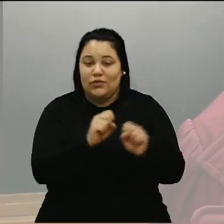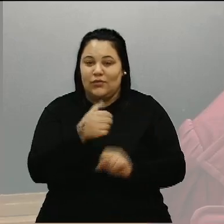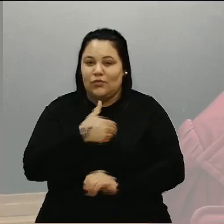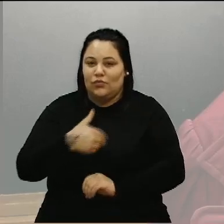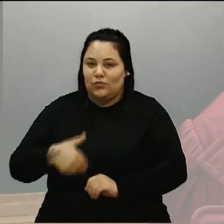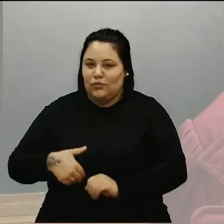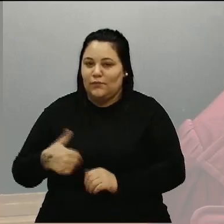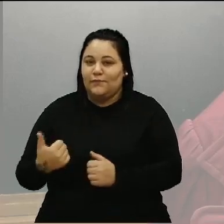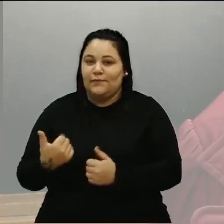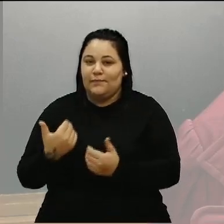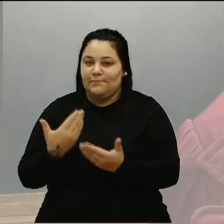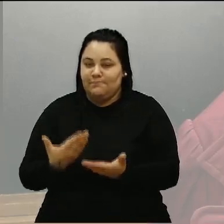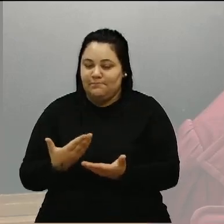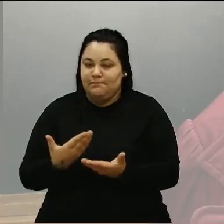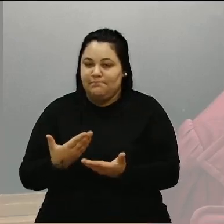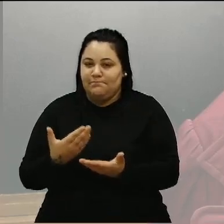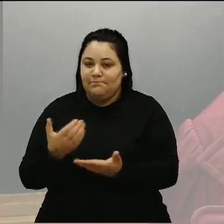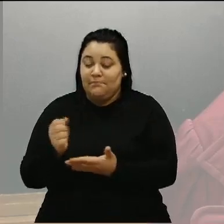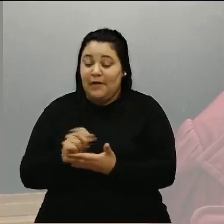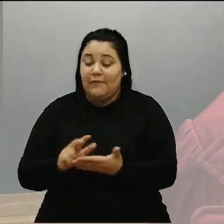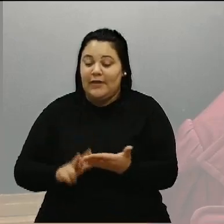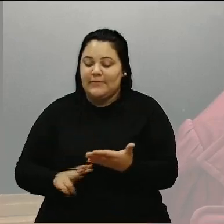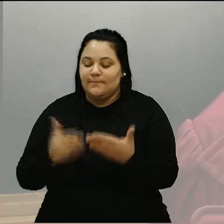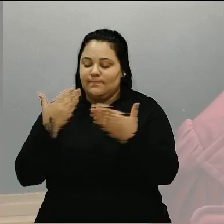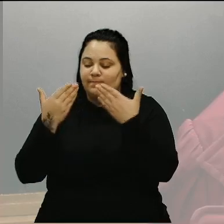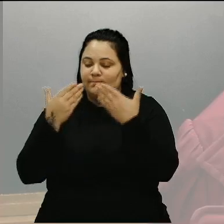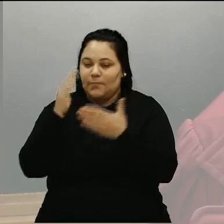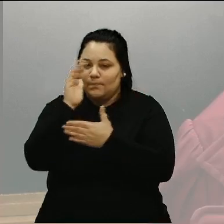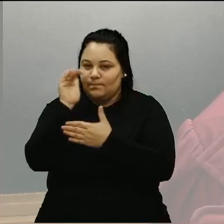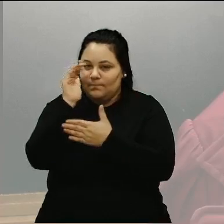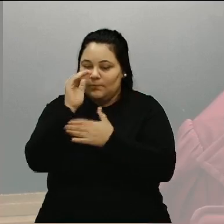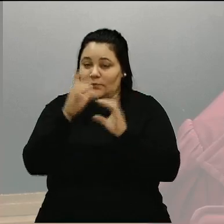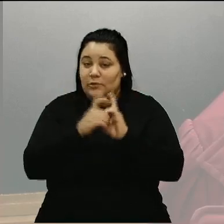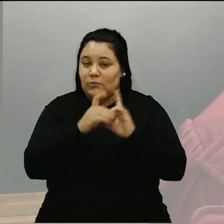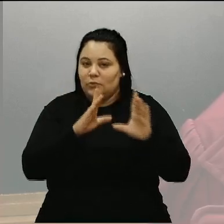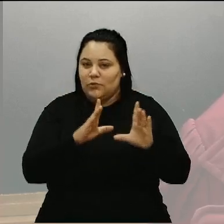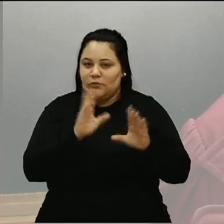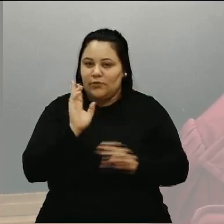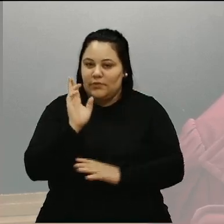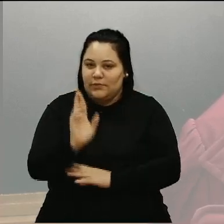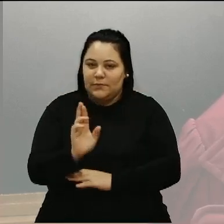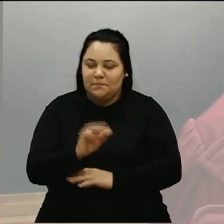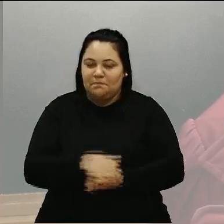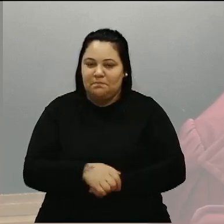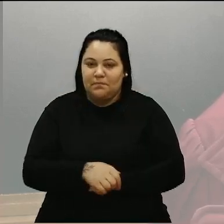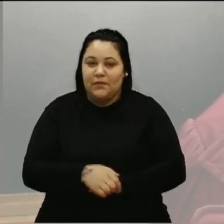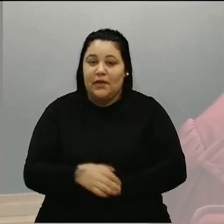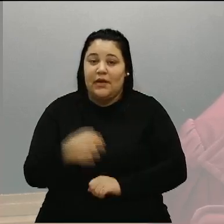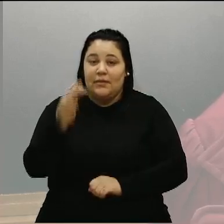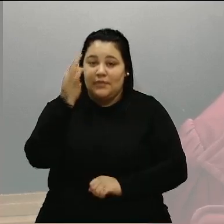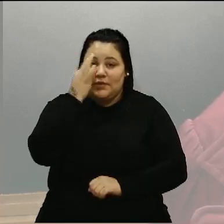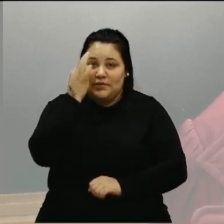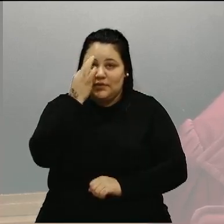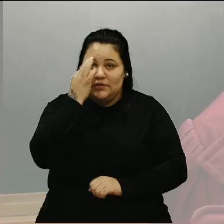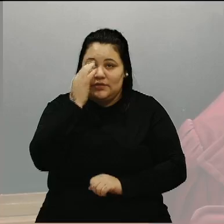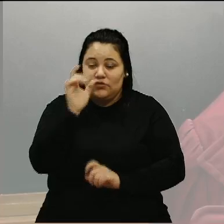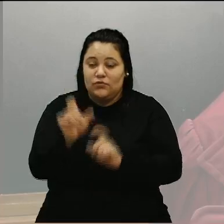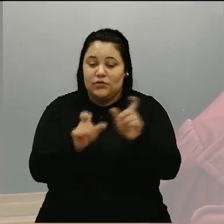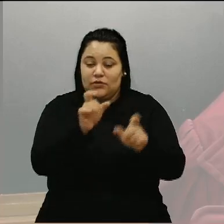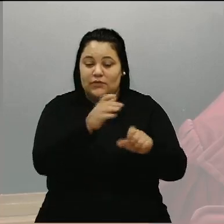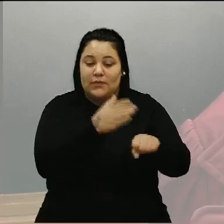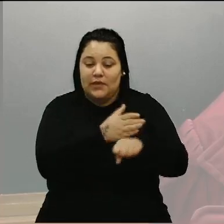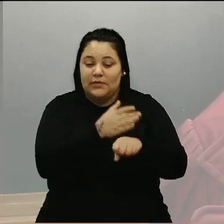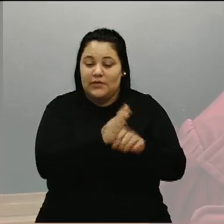uma avaliação mais democrática e representativa. A presença de membros da sociedade civil na comissão